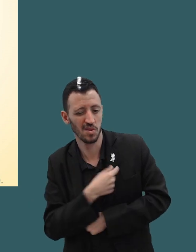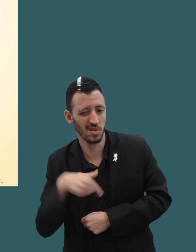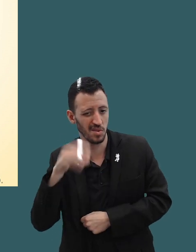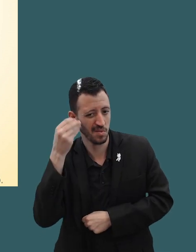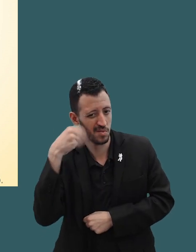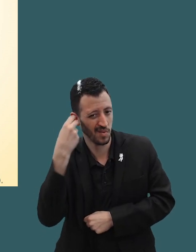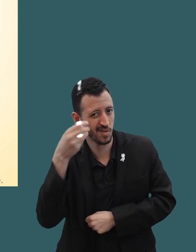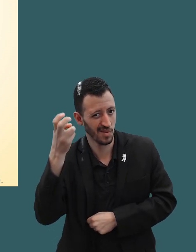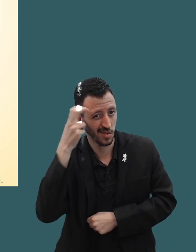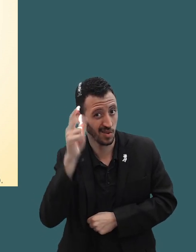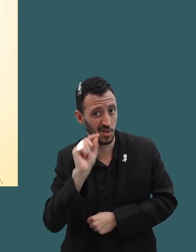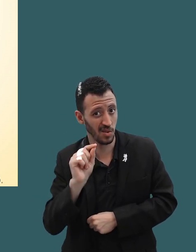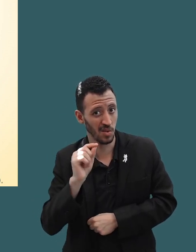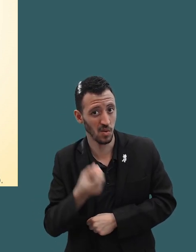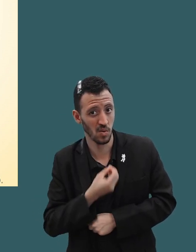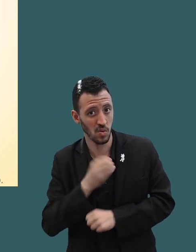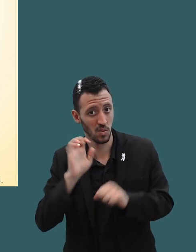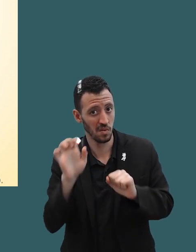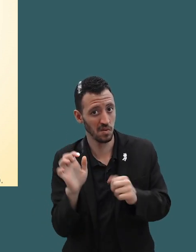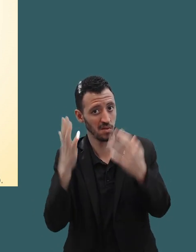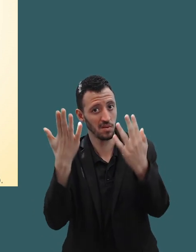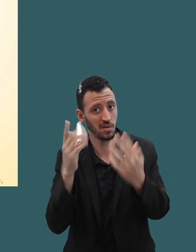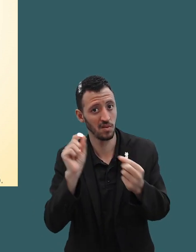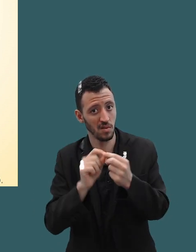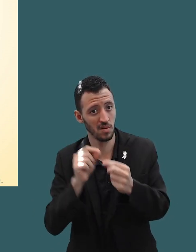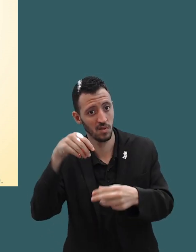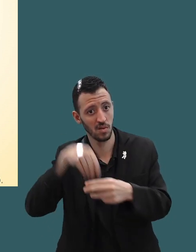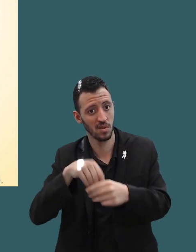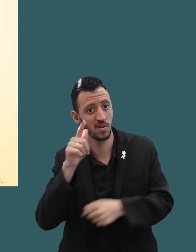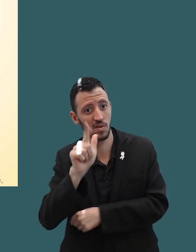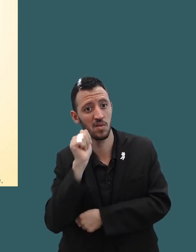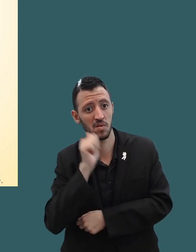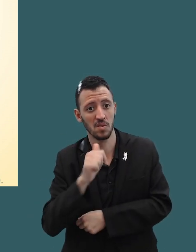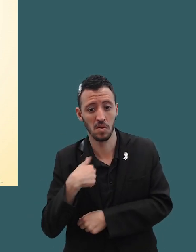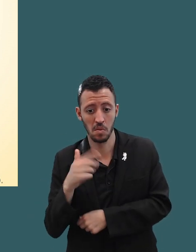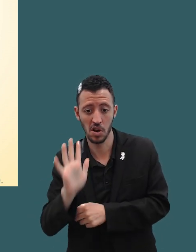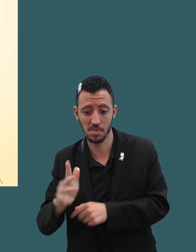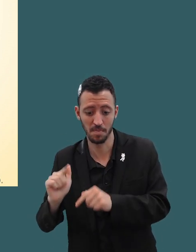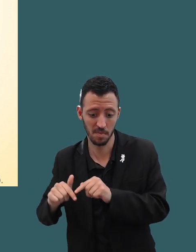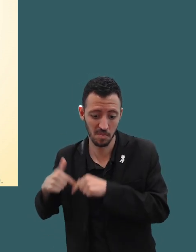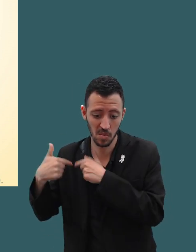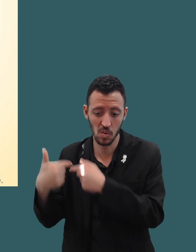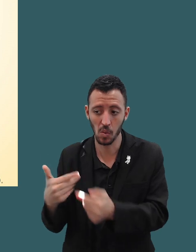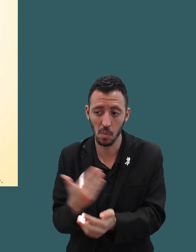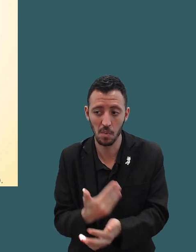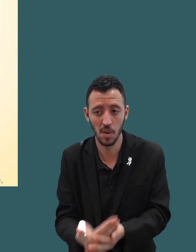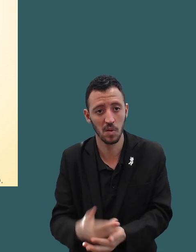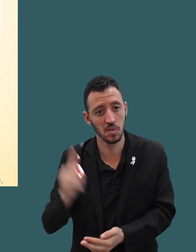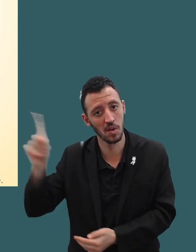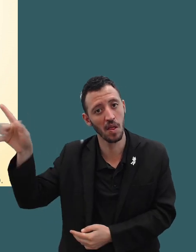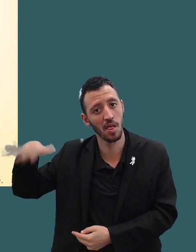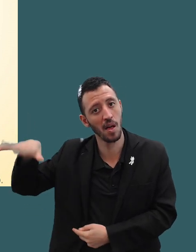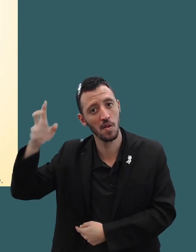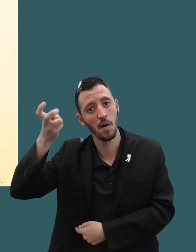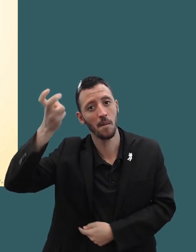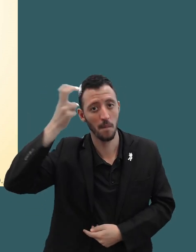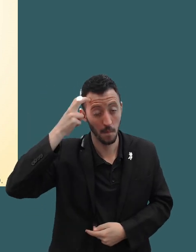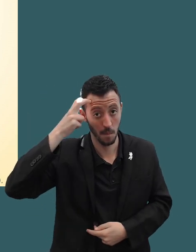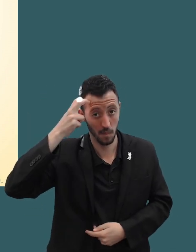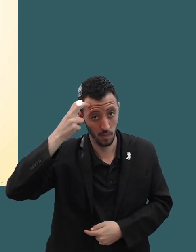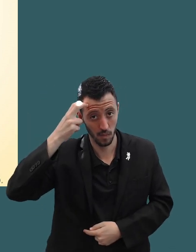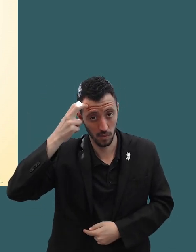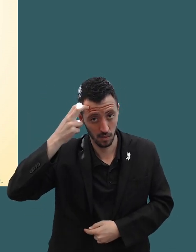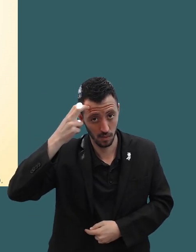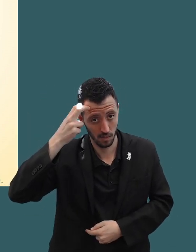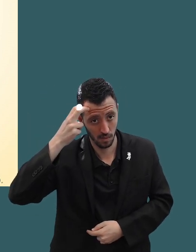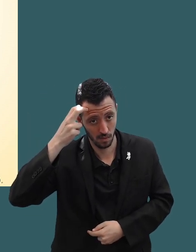cultura, do programa Cultura Viva, que é da onde, vamos dizer assim, a minha trajetória começou lá na cultura, é